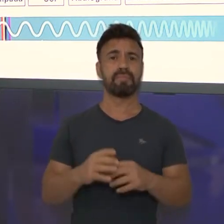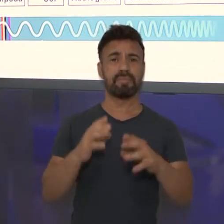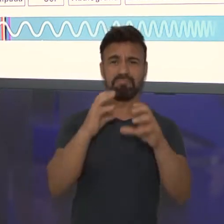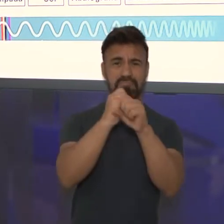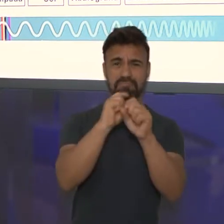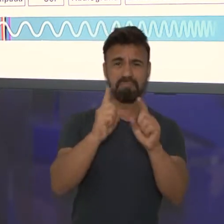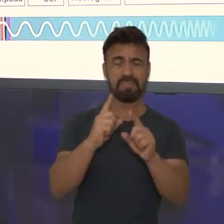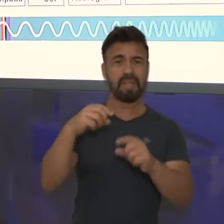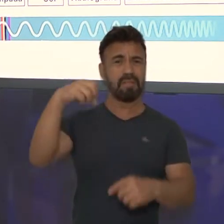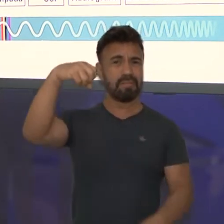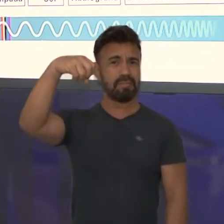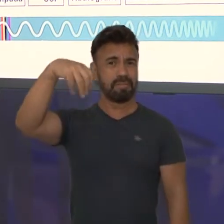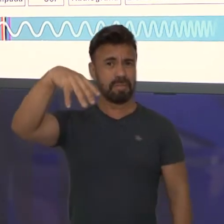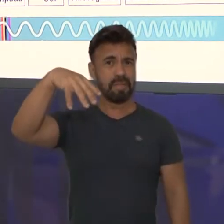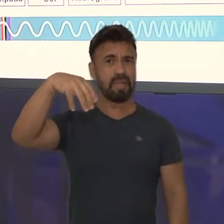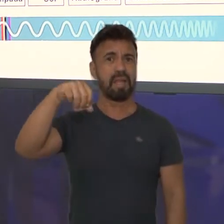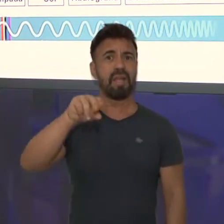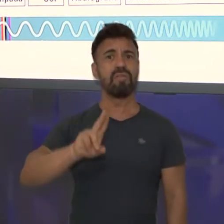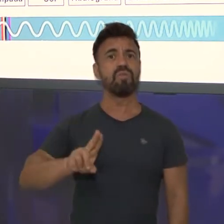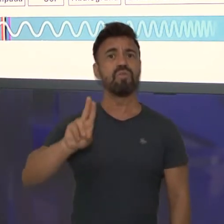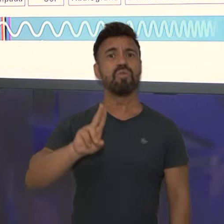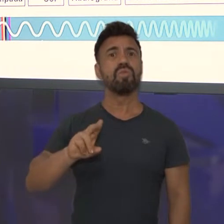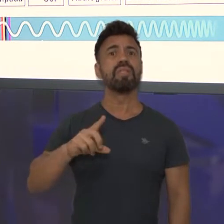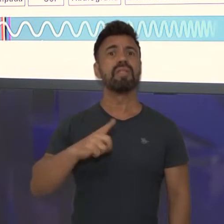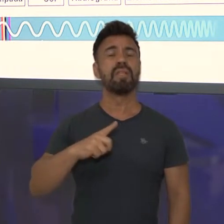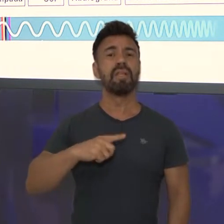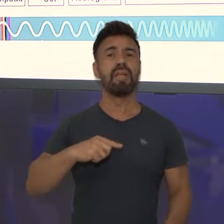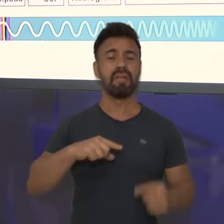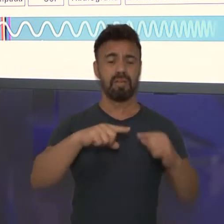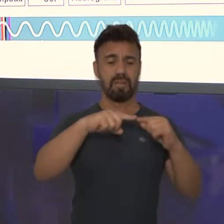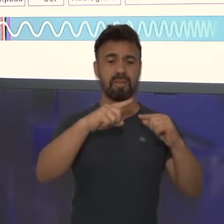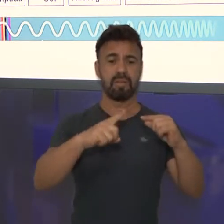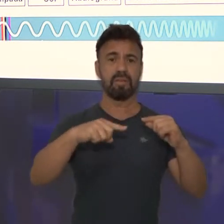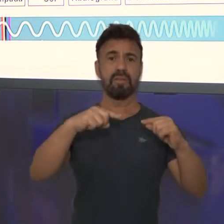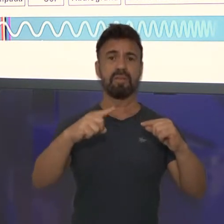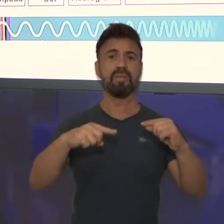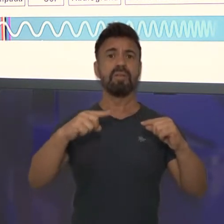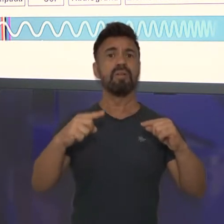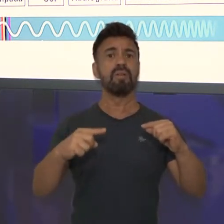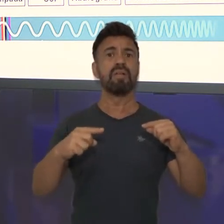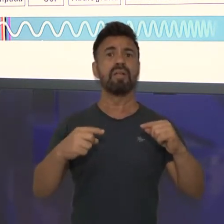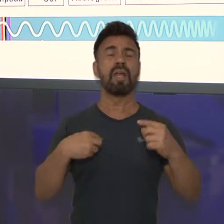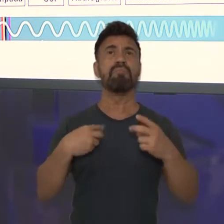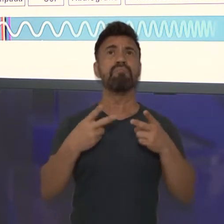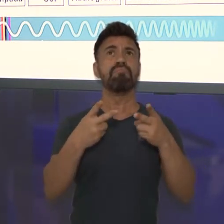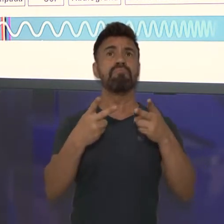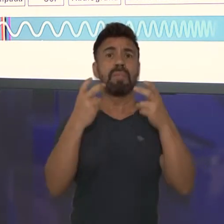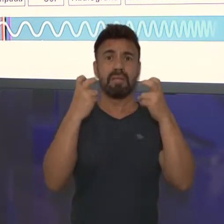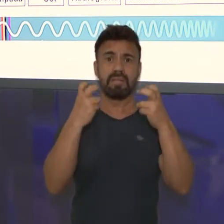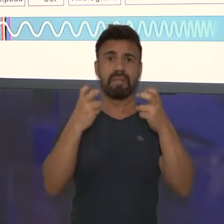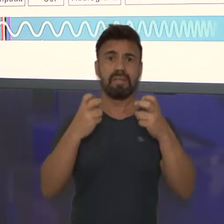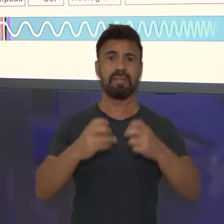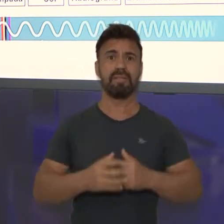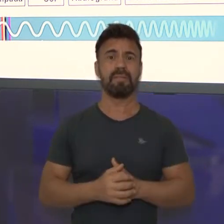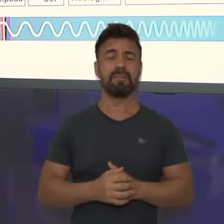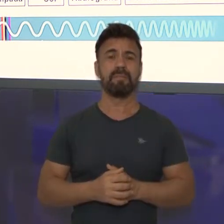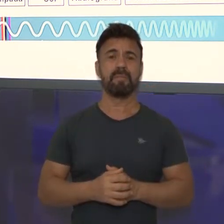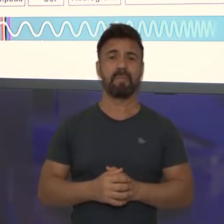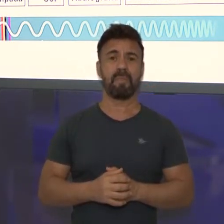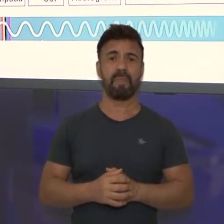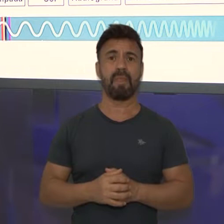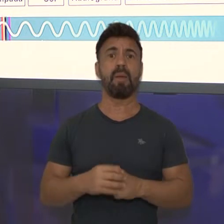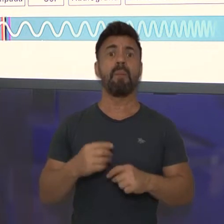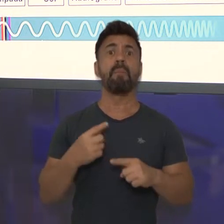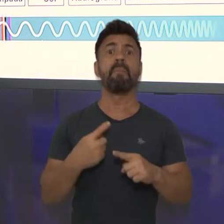escuridão. Essa luz é o único tipo de ondas eletromagnéticas que são perceptíveis aos nossos olhos.